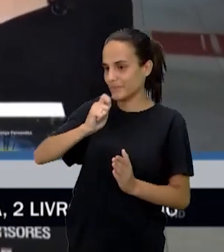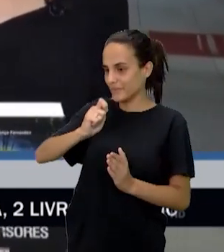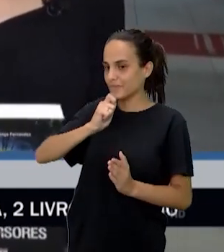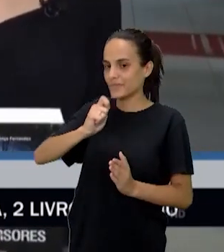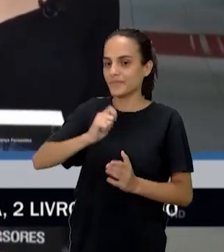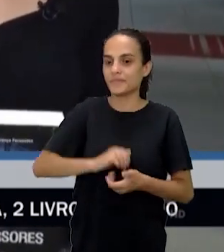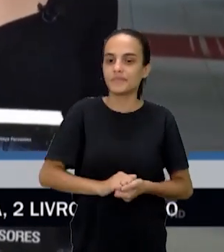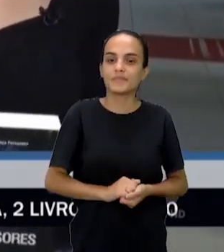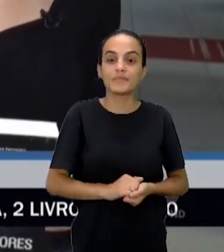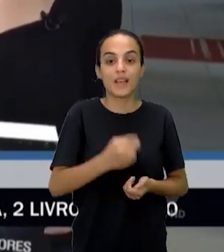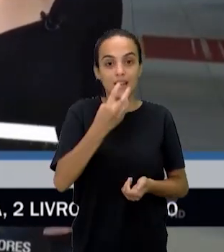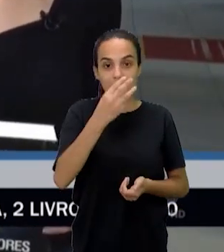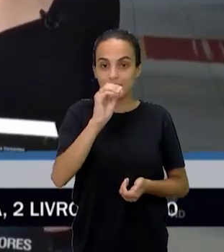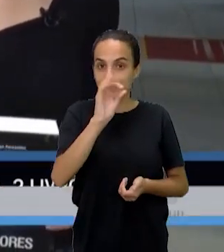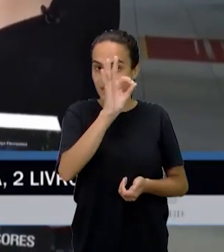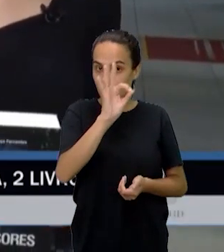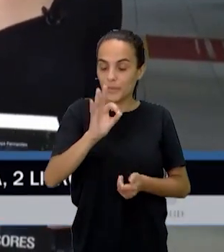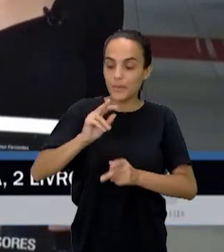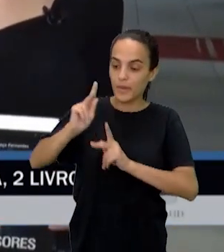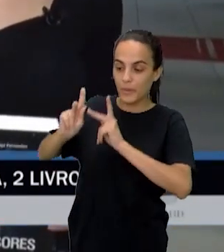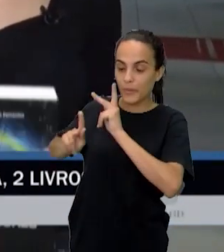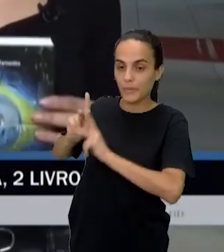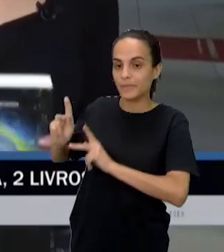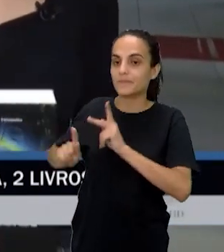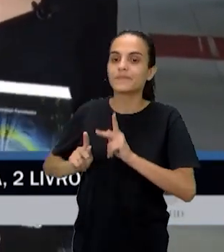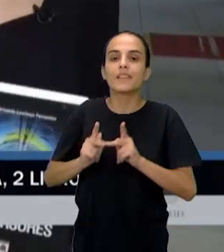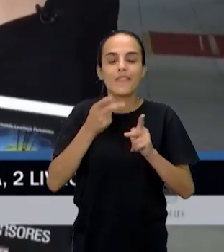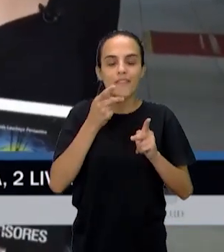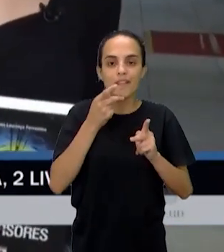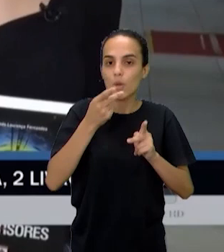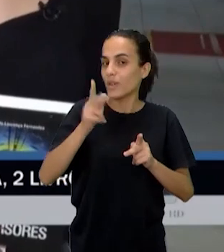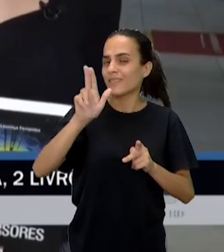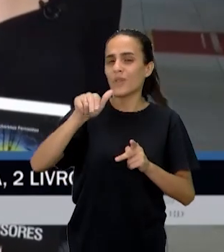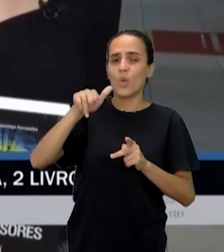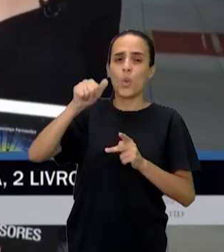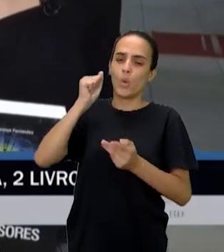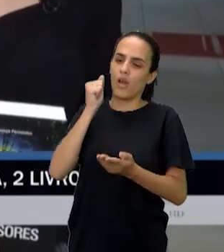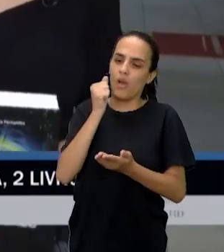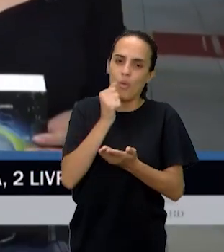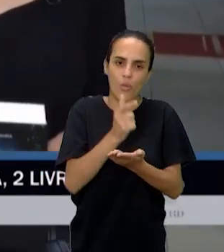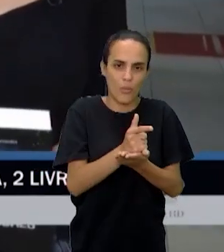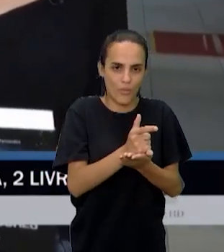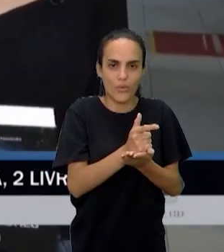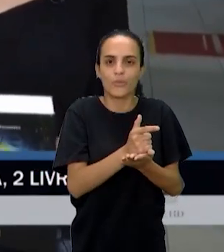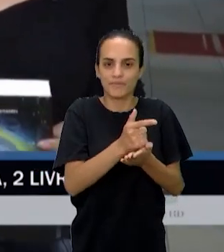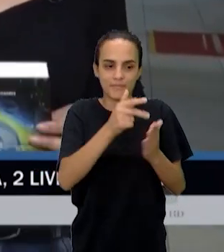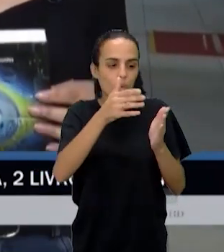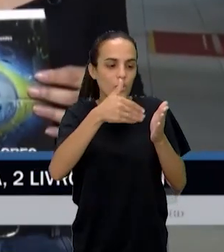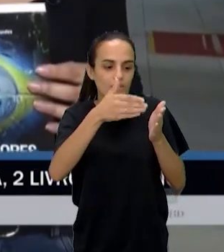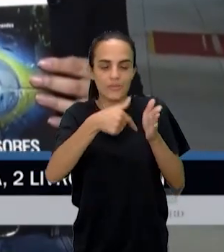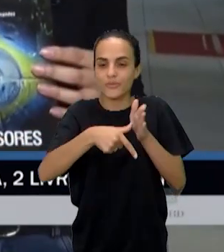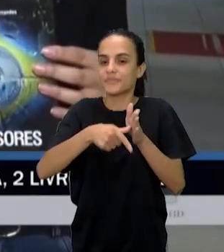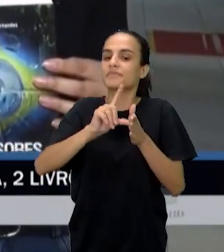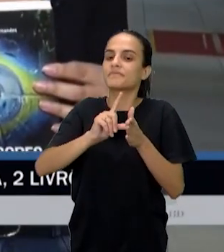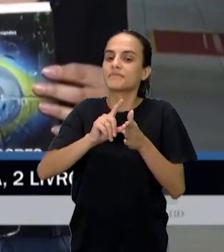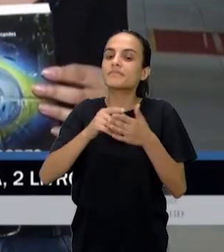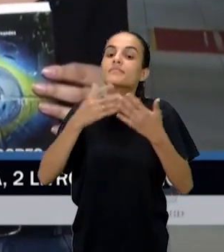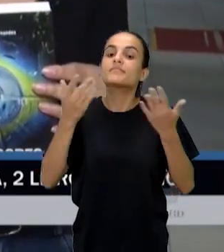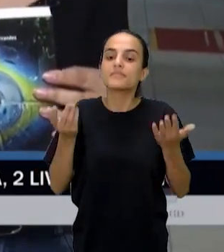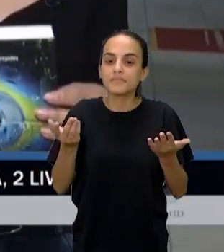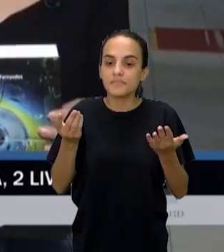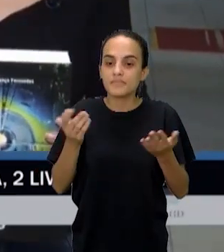E 30% da população revelou que nunca comprou um livro antes. Mas afinal, como anda